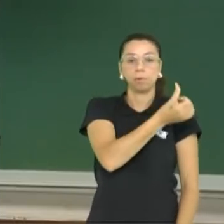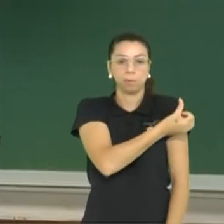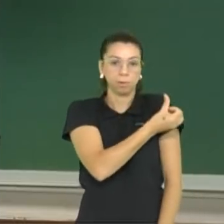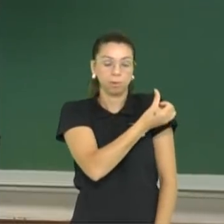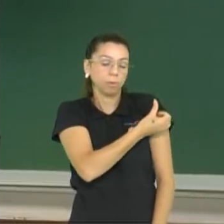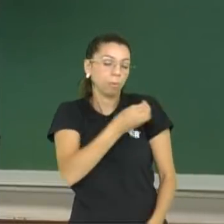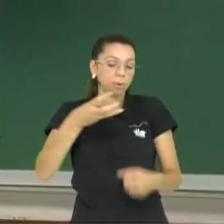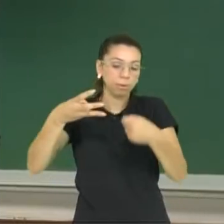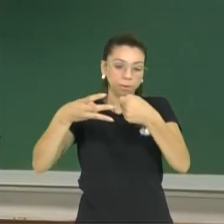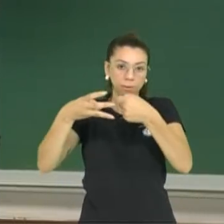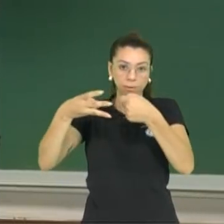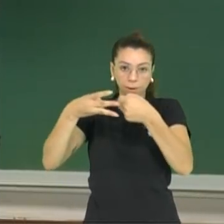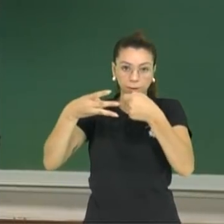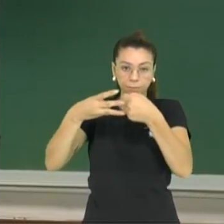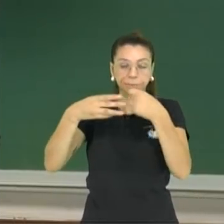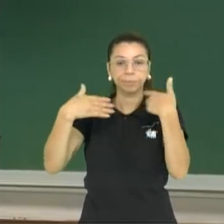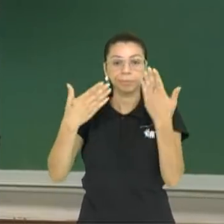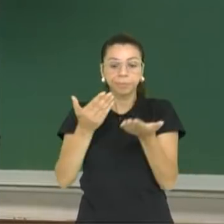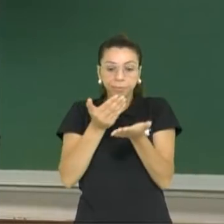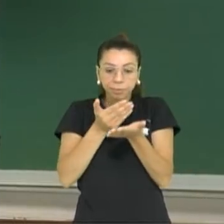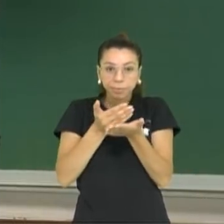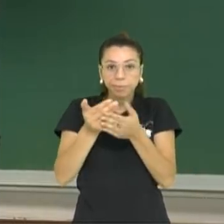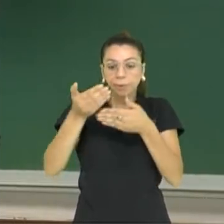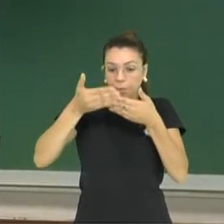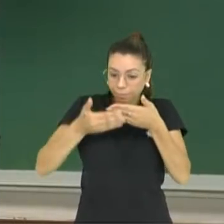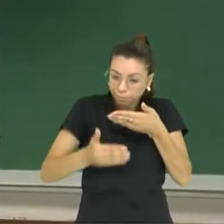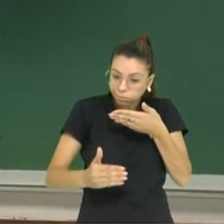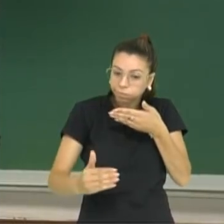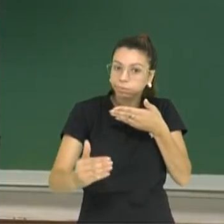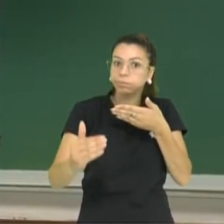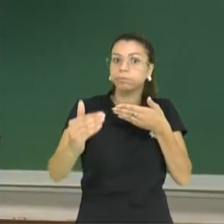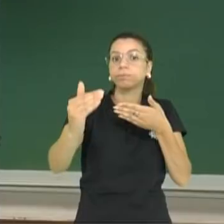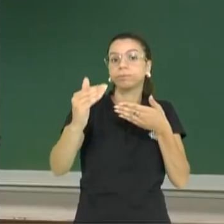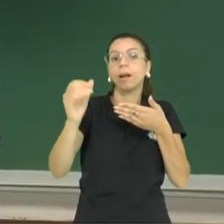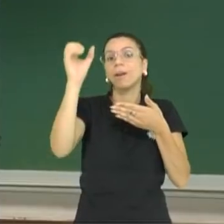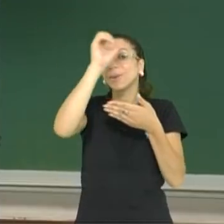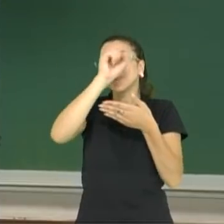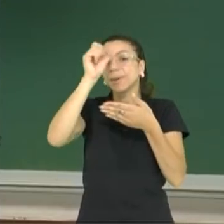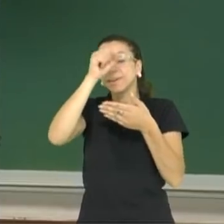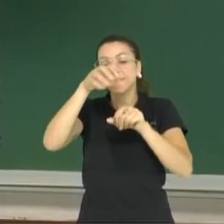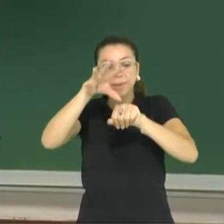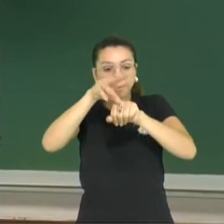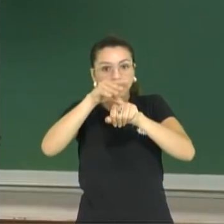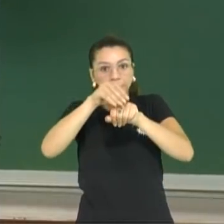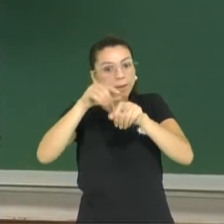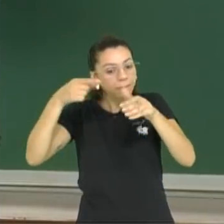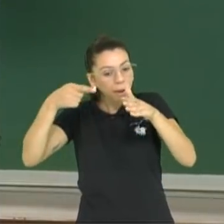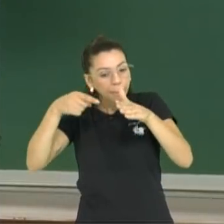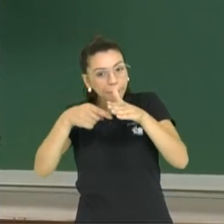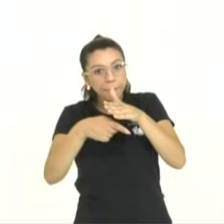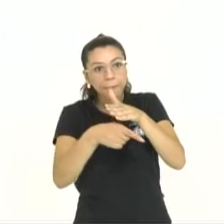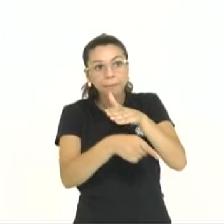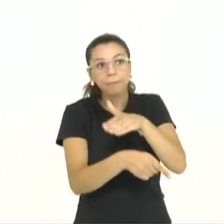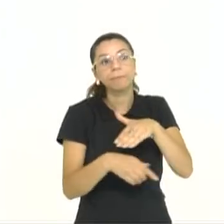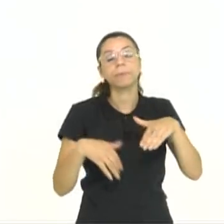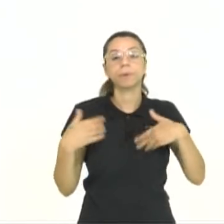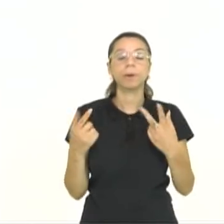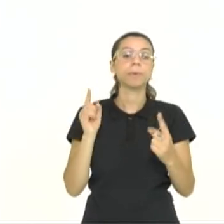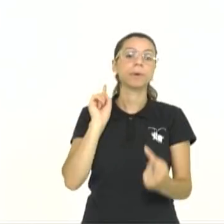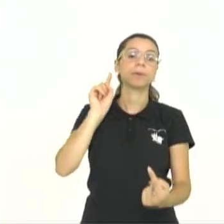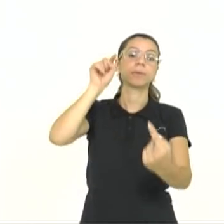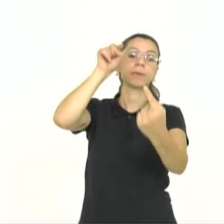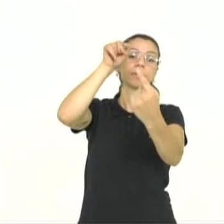célula. Nesse ano que se inicia, você vai aprofundar os seus conhecimentos. E essa é a intenção do